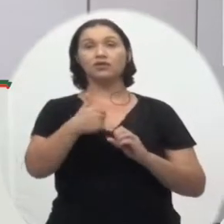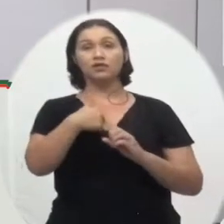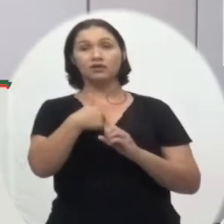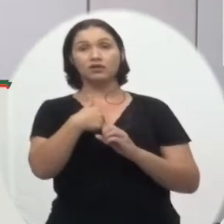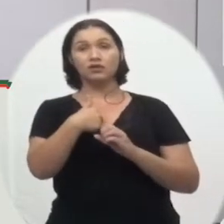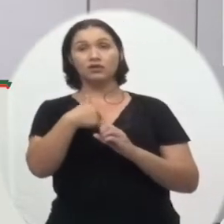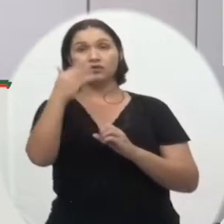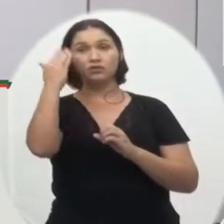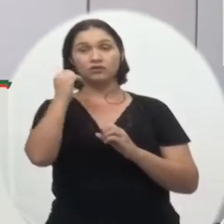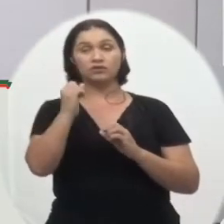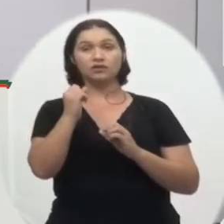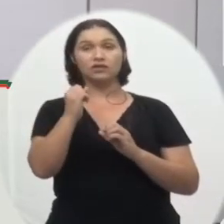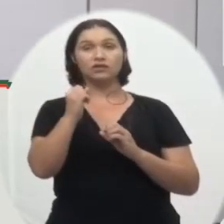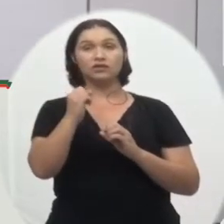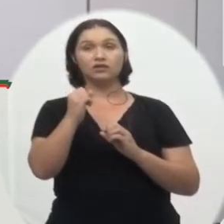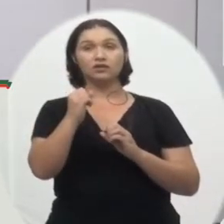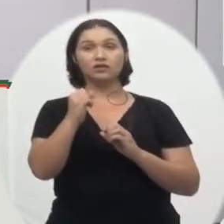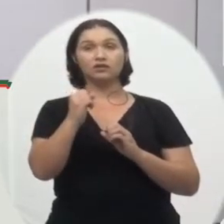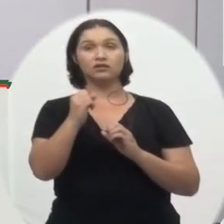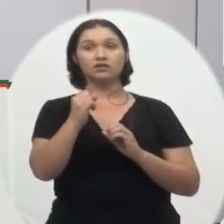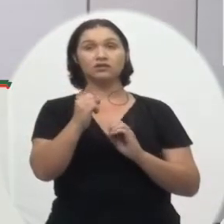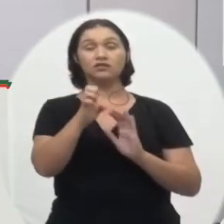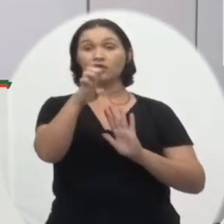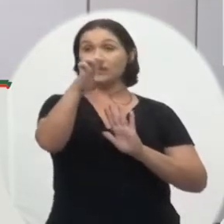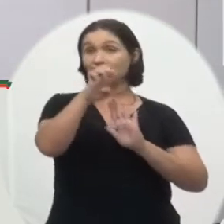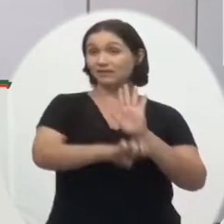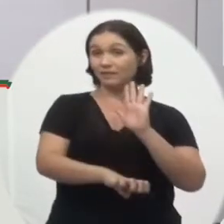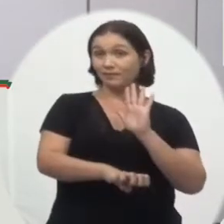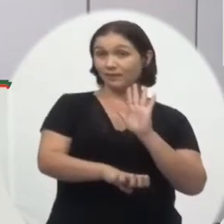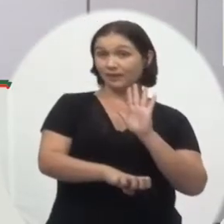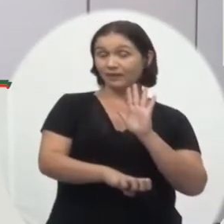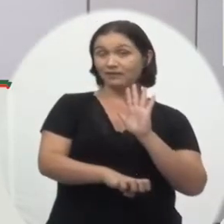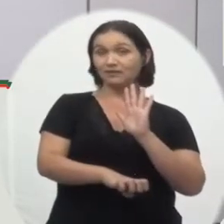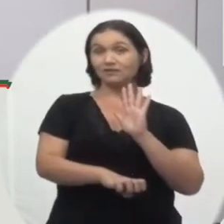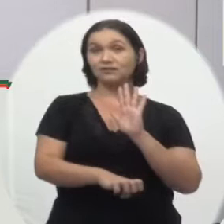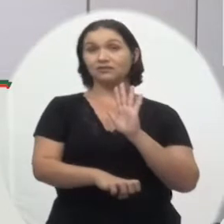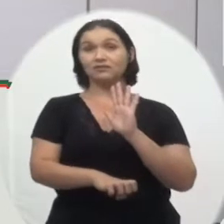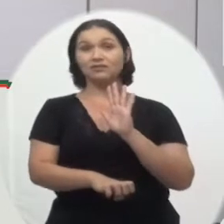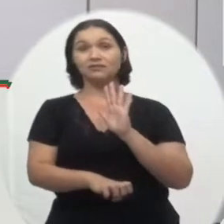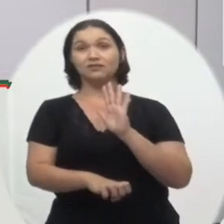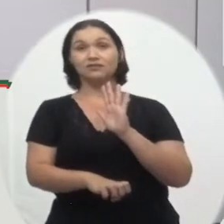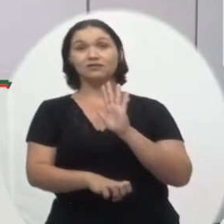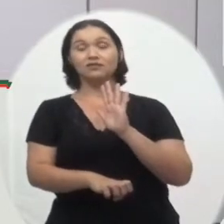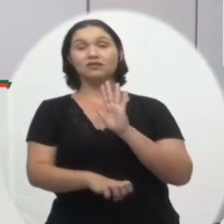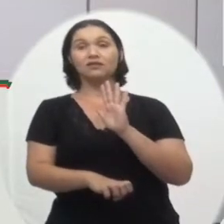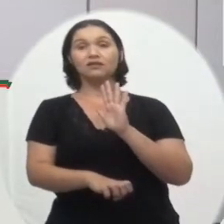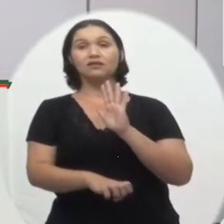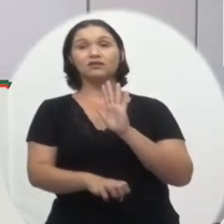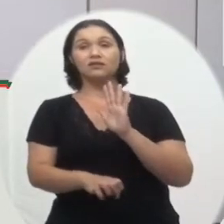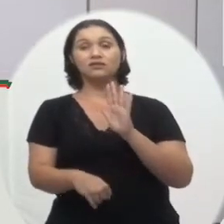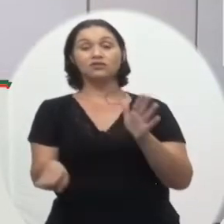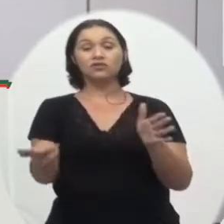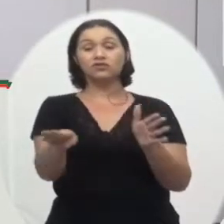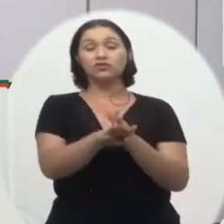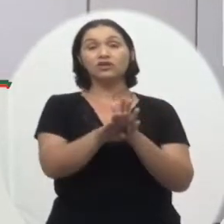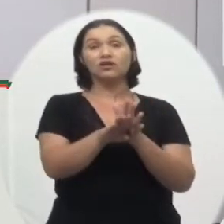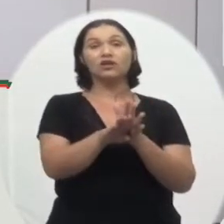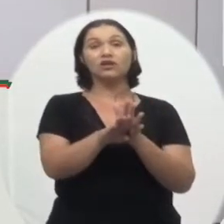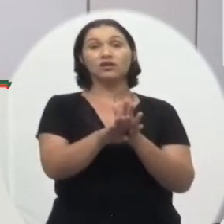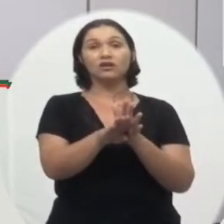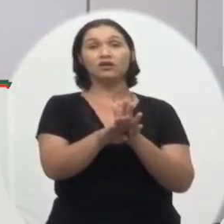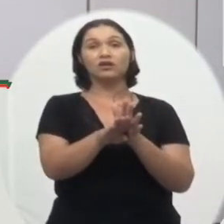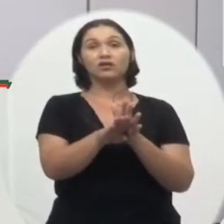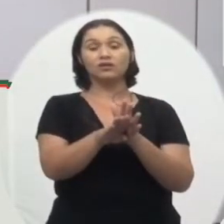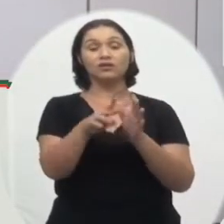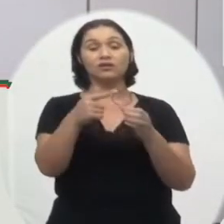por intermédio das emendas parlamentares. É uma coisa que veio de graça para o município, que não saiu do caixa do